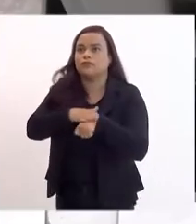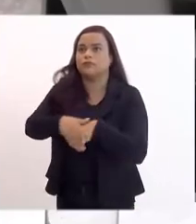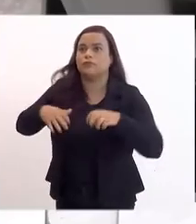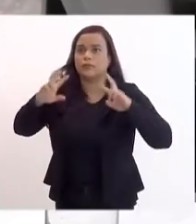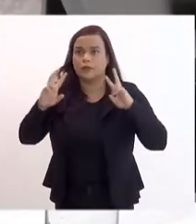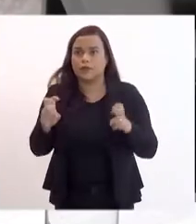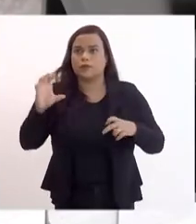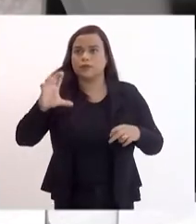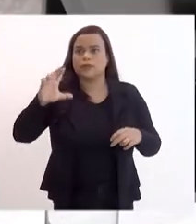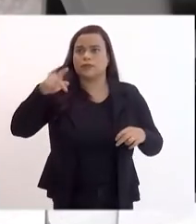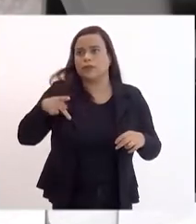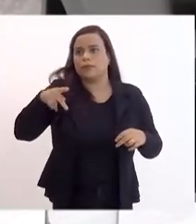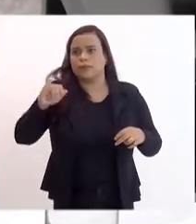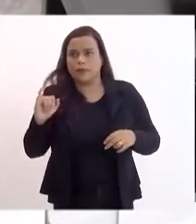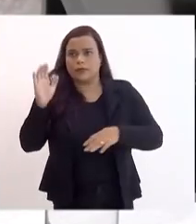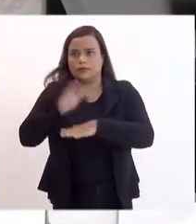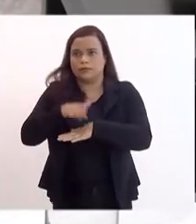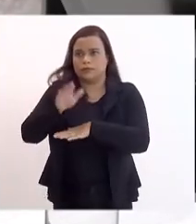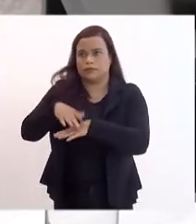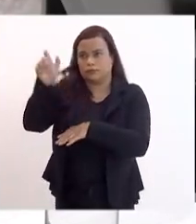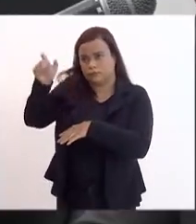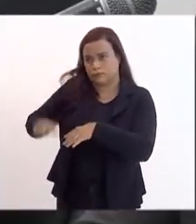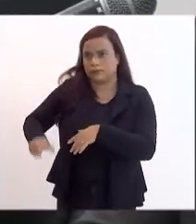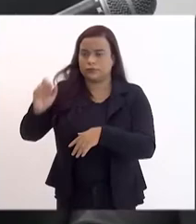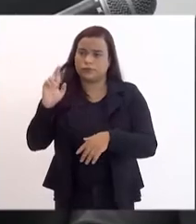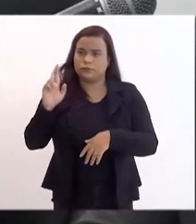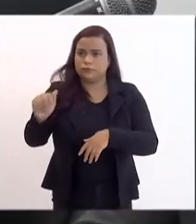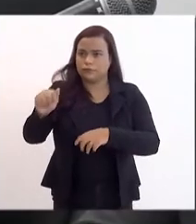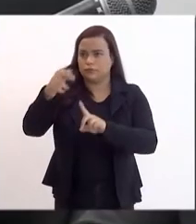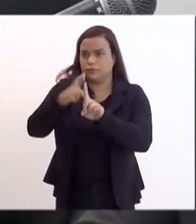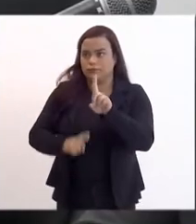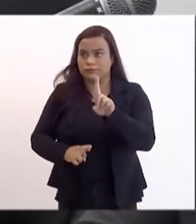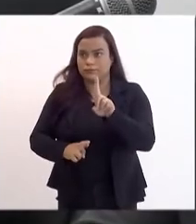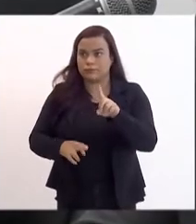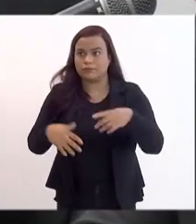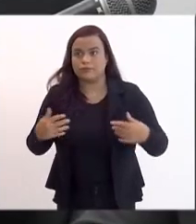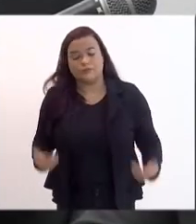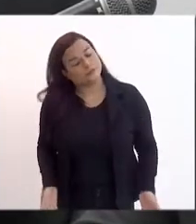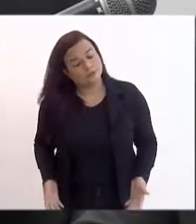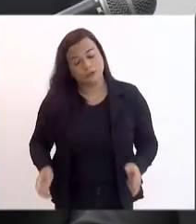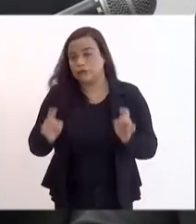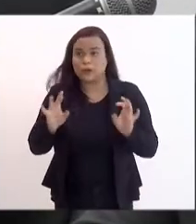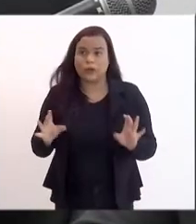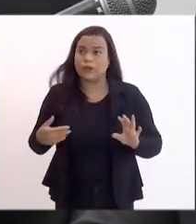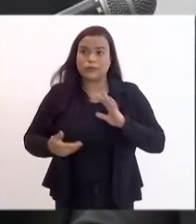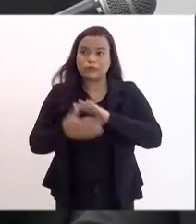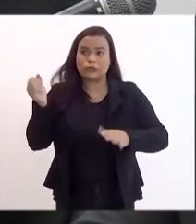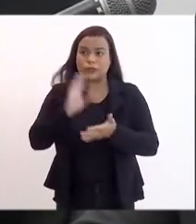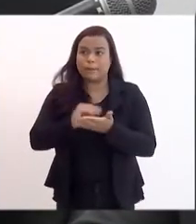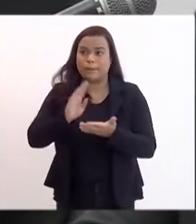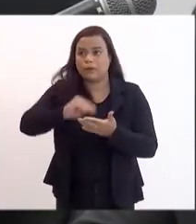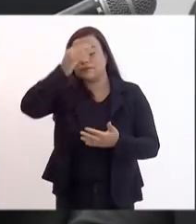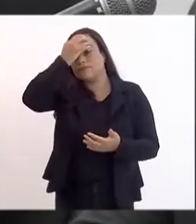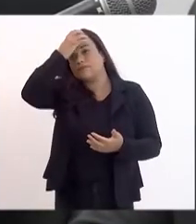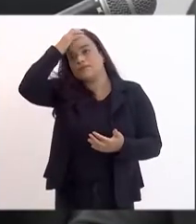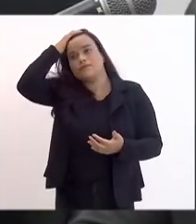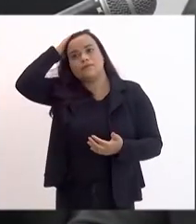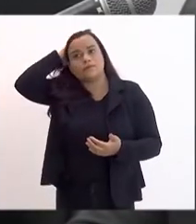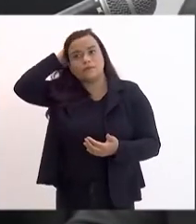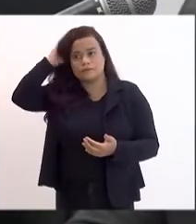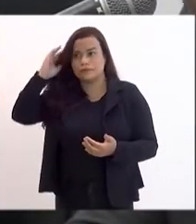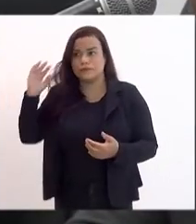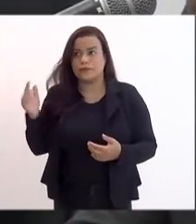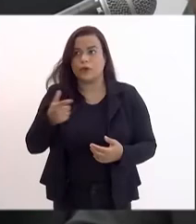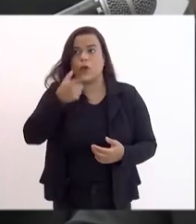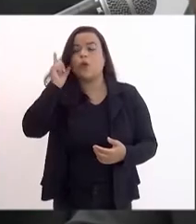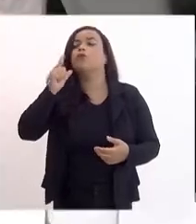emendas, que eu... Que o deputado Amorim foi relator. Foi isso. E eu retirei aquela de pauta... matéria de ontem não foi sobre relator. Essa CPI, matéria então. De ontem outra, tem